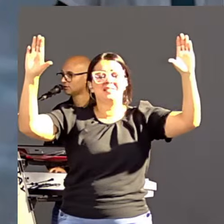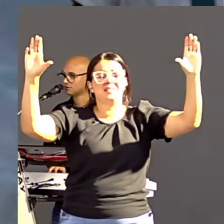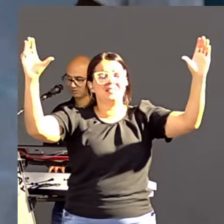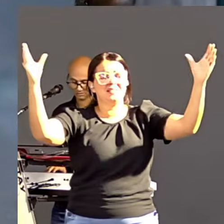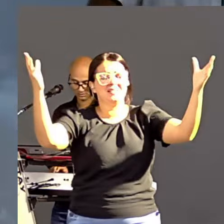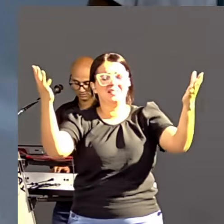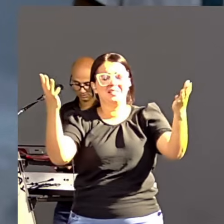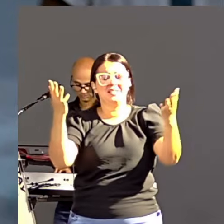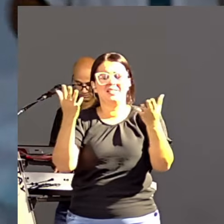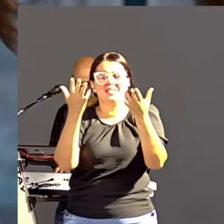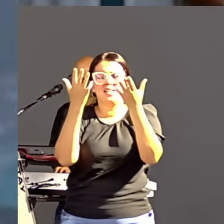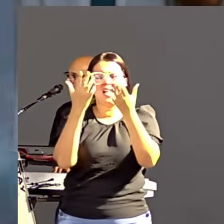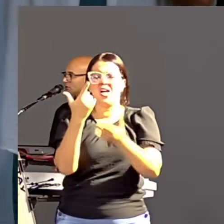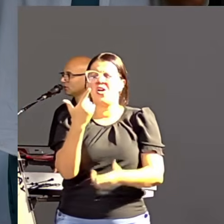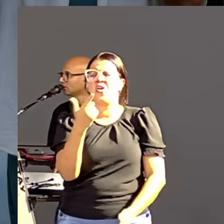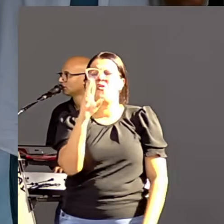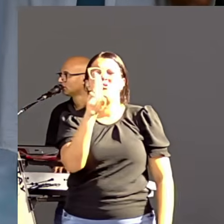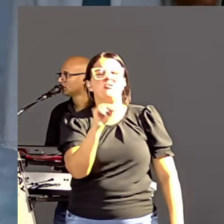me